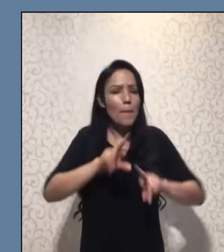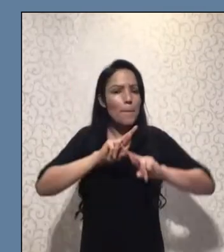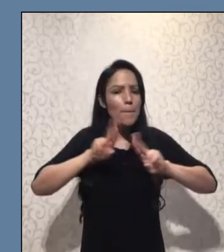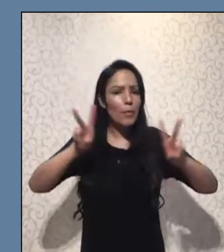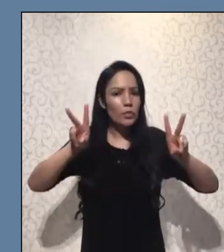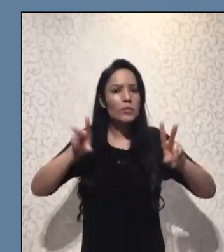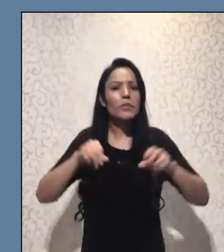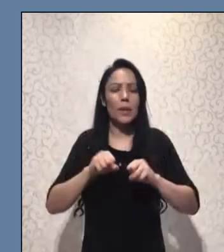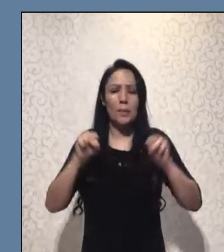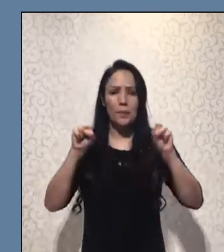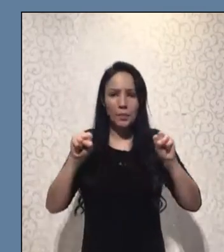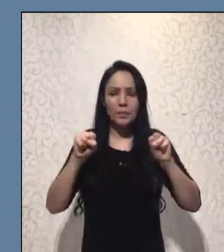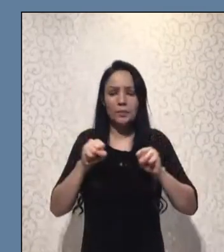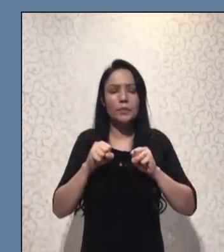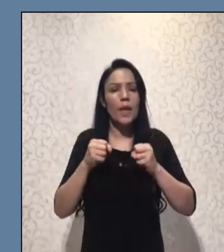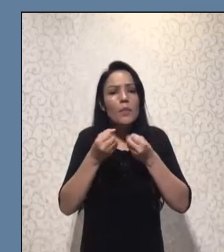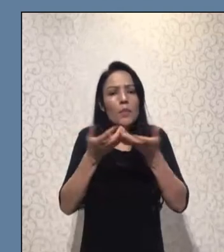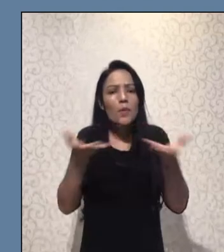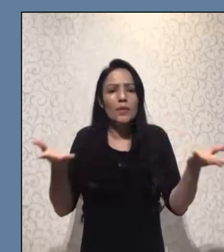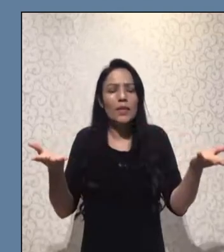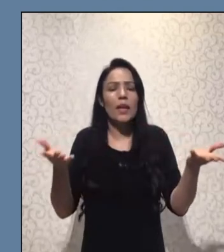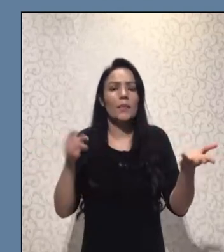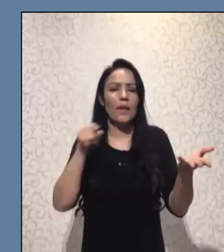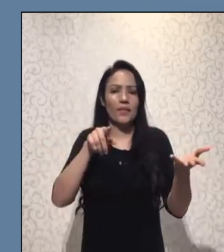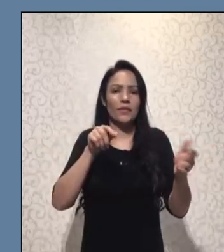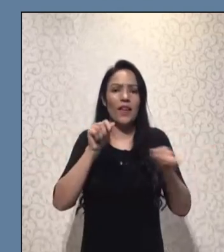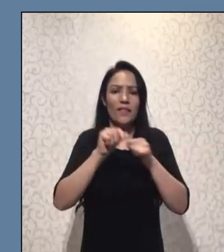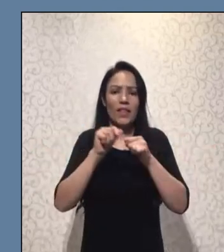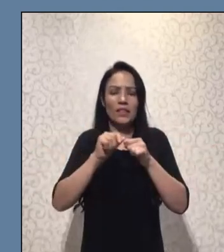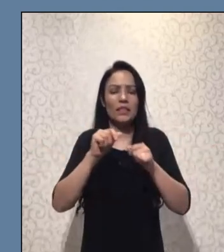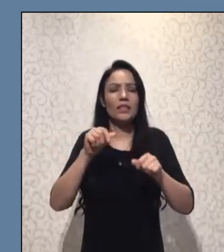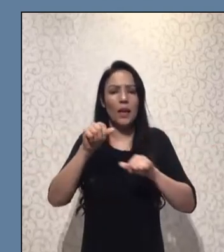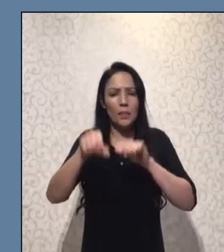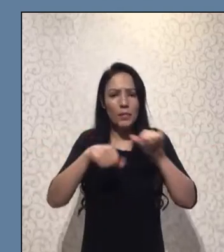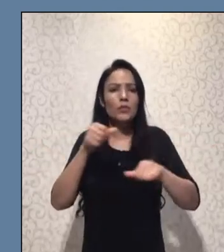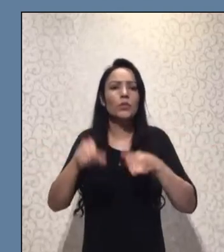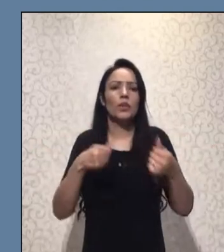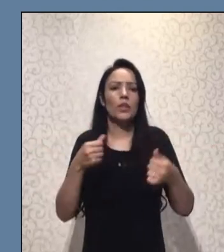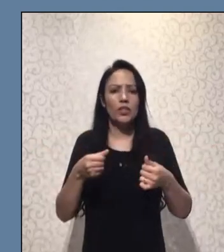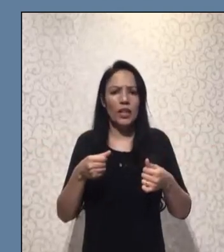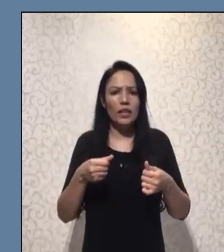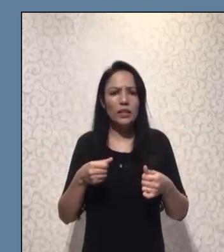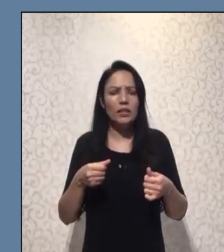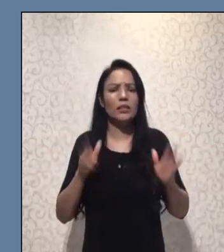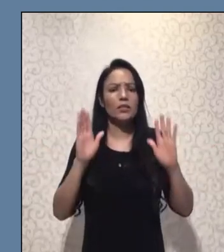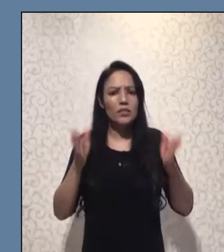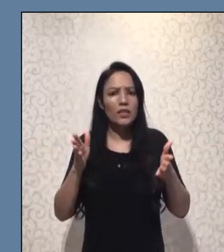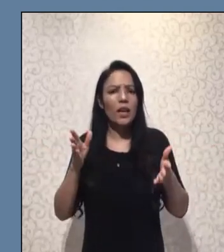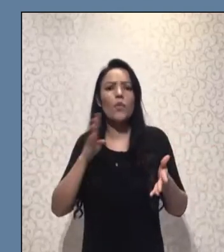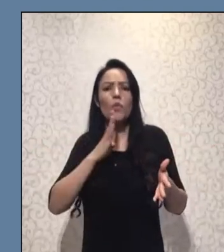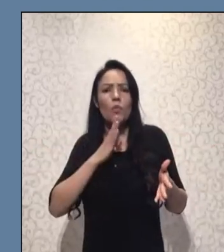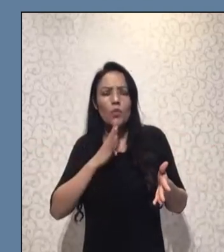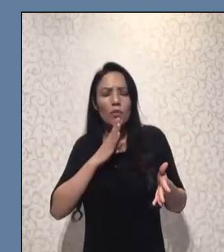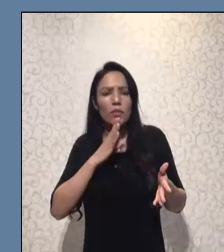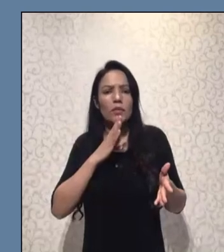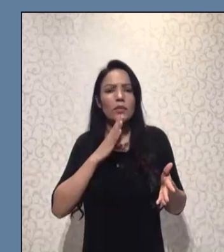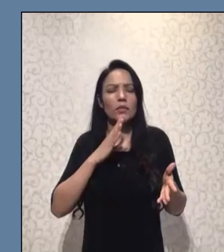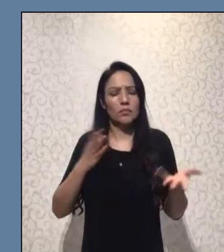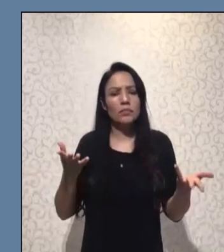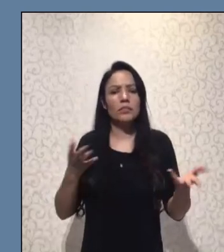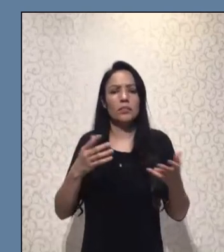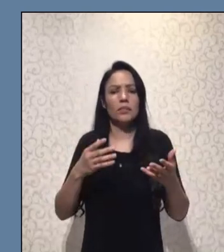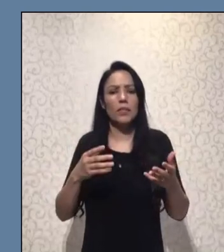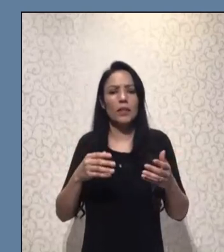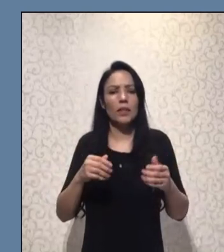disponibilizar para fazer essa difusão, né? Para produzir conhecimento, para atrair outros olhares. E é uma bola de neve, né, Tadeu?